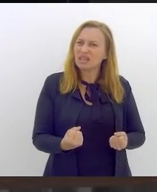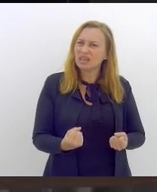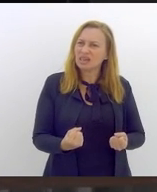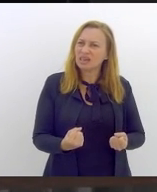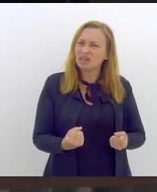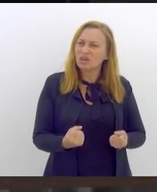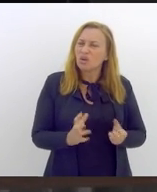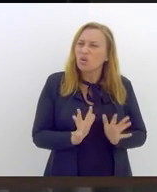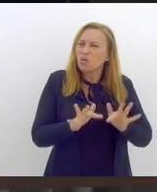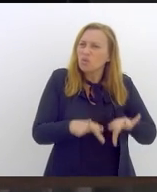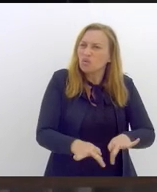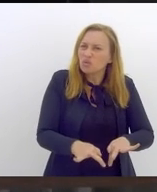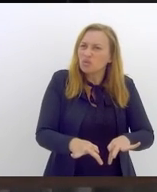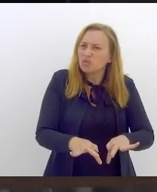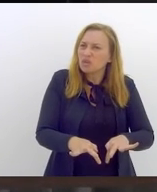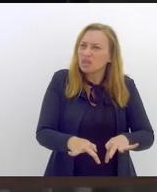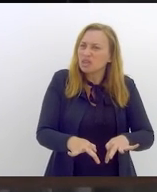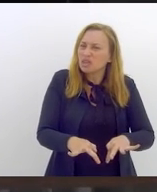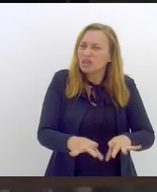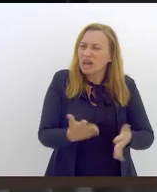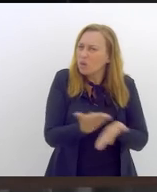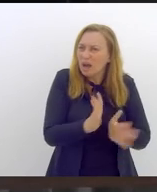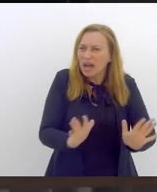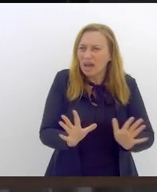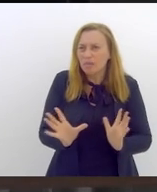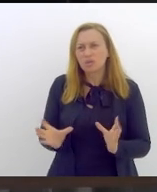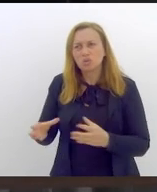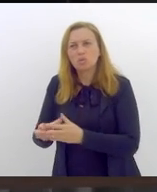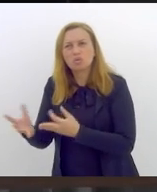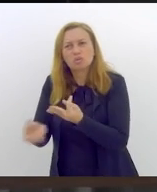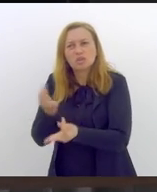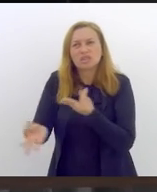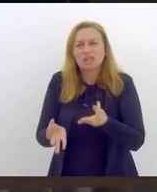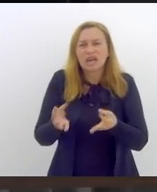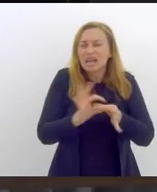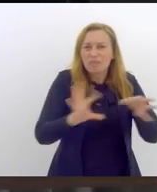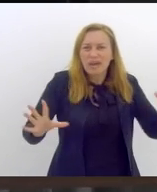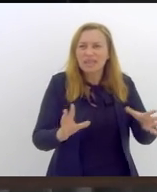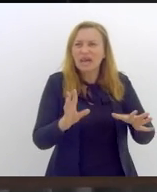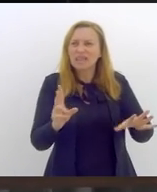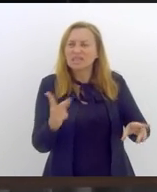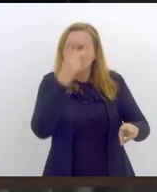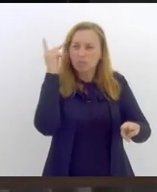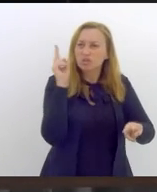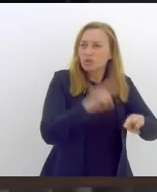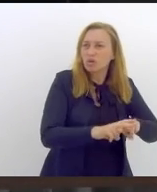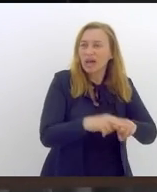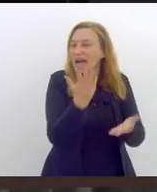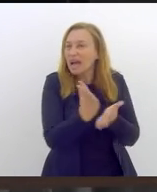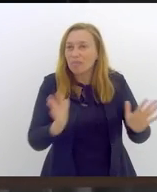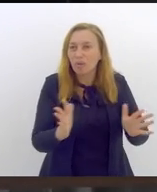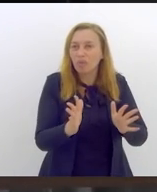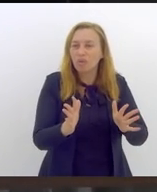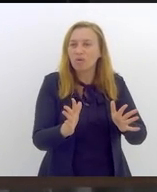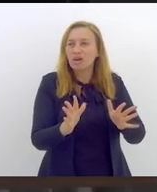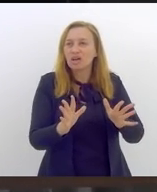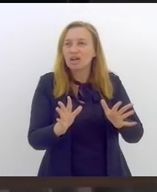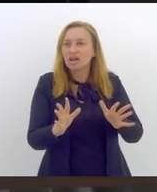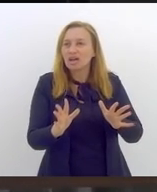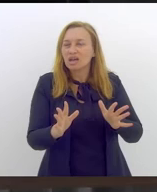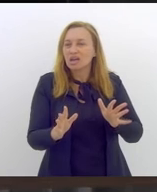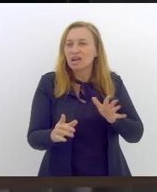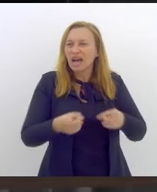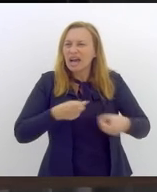o fim das Comunidades terapêuticas o desenho encarceramento de presos o fim da guerra as drogas não é